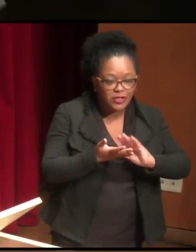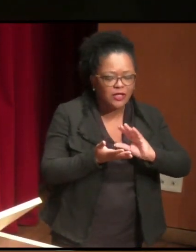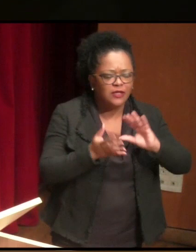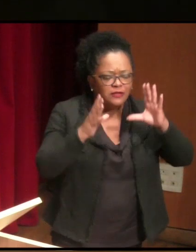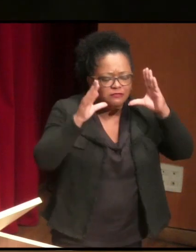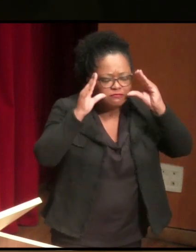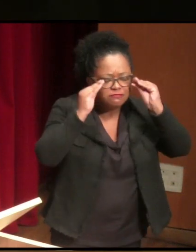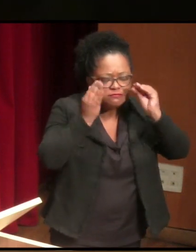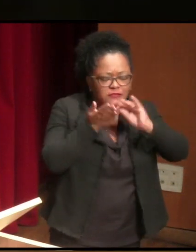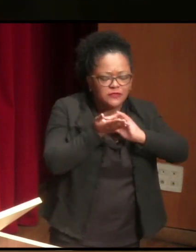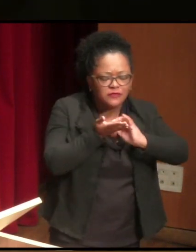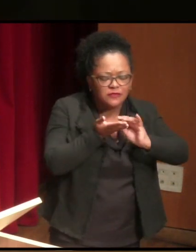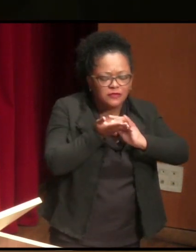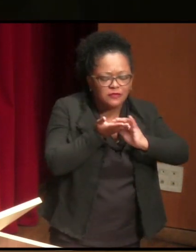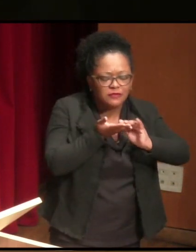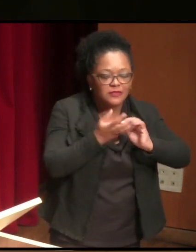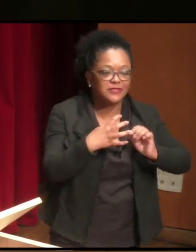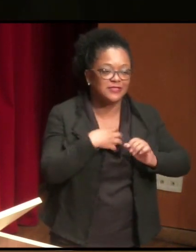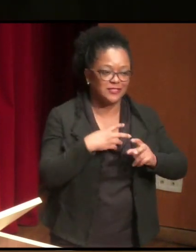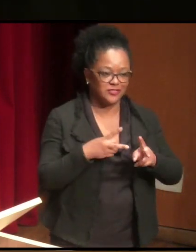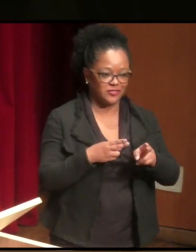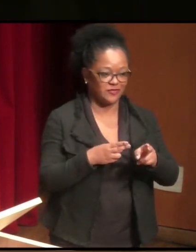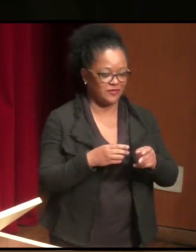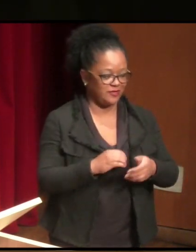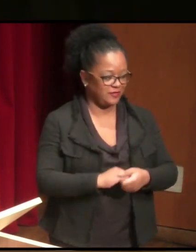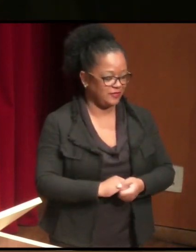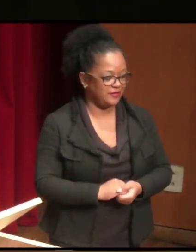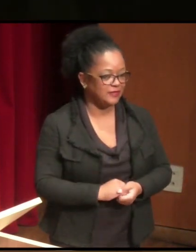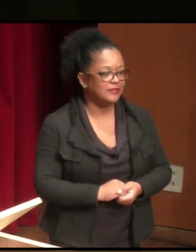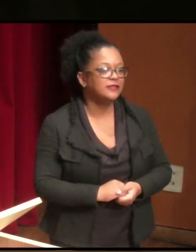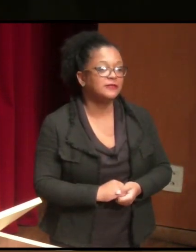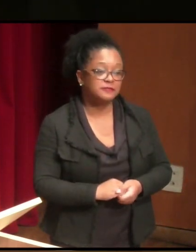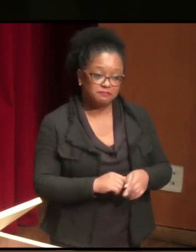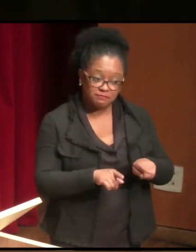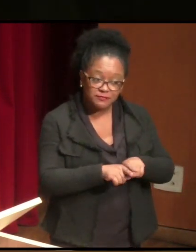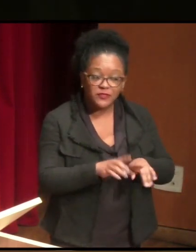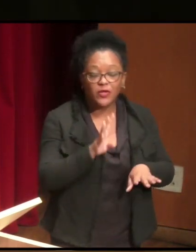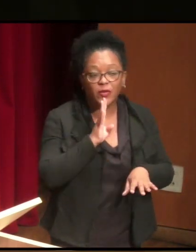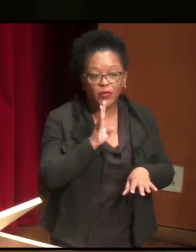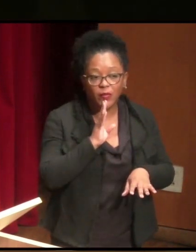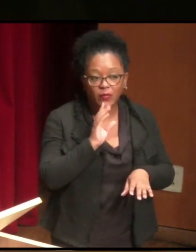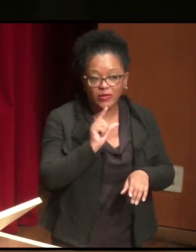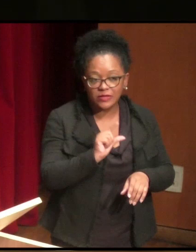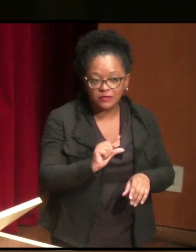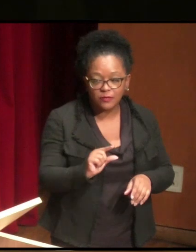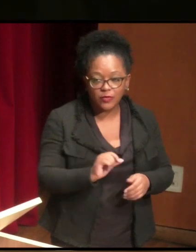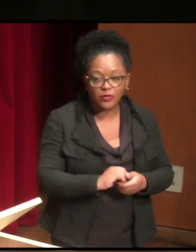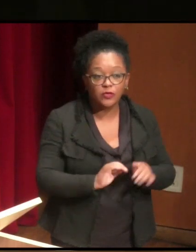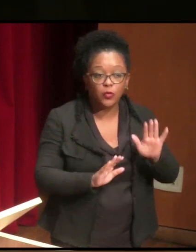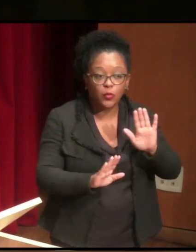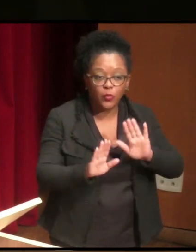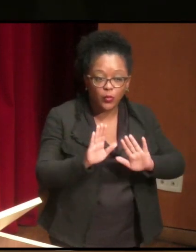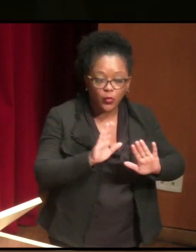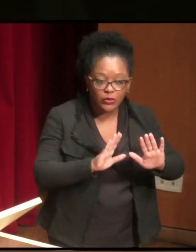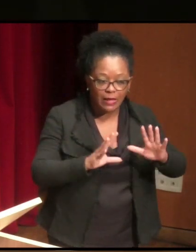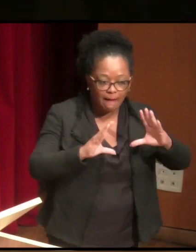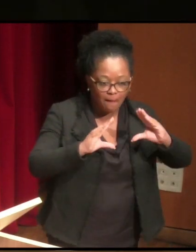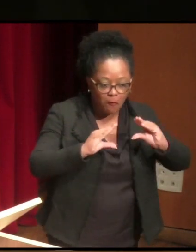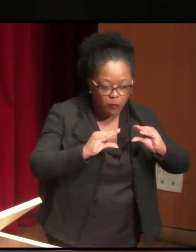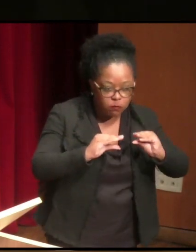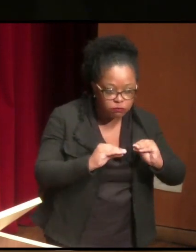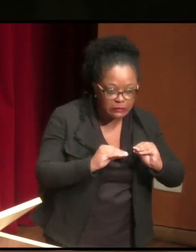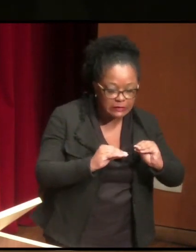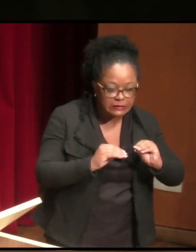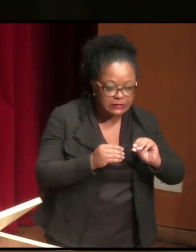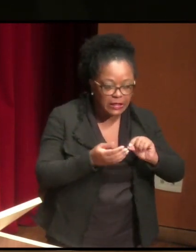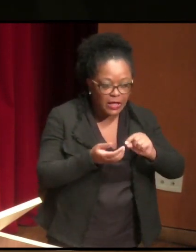no coração do cego ele lê a Bíblia, tá certo? Aí você vai conhecer um pouquinho da Bíblia em Braille. Só vou pedir para você não apertar o